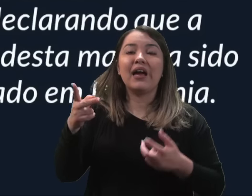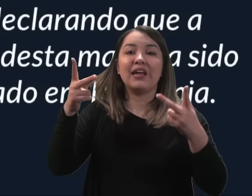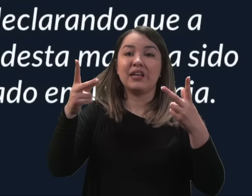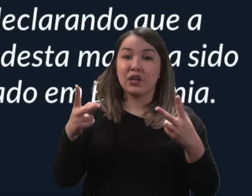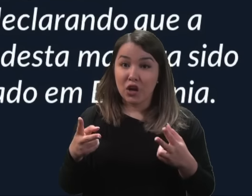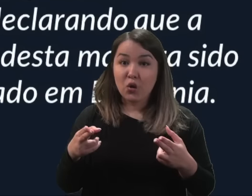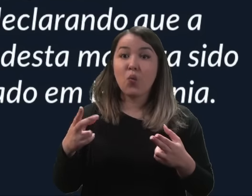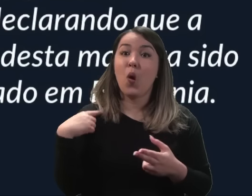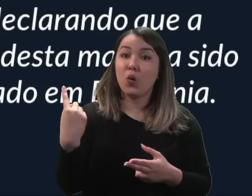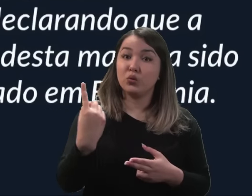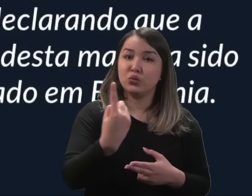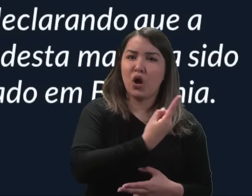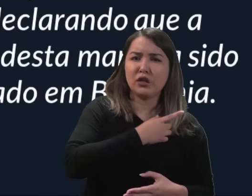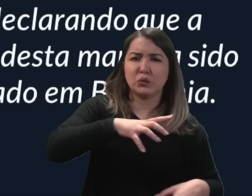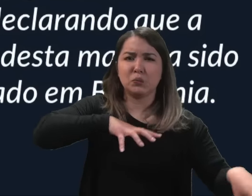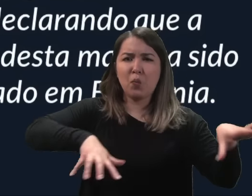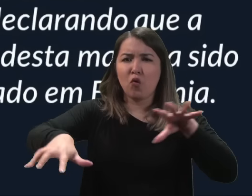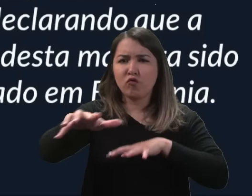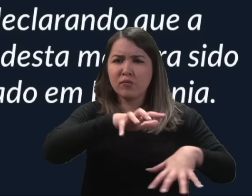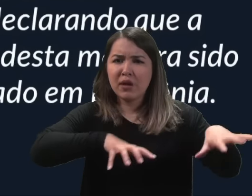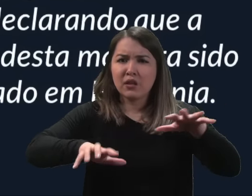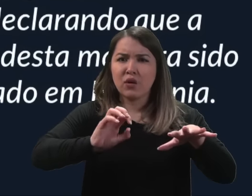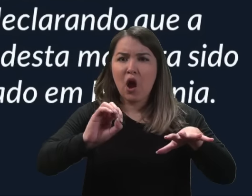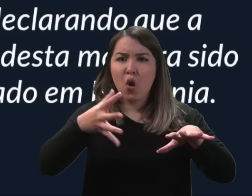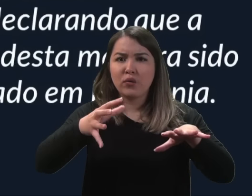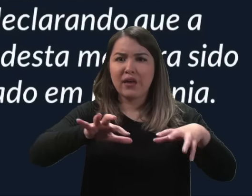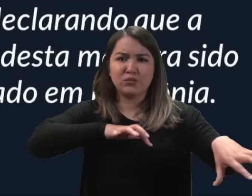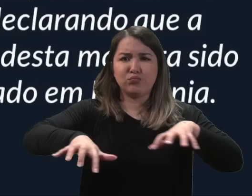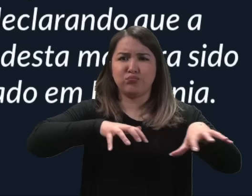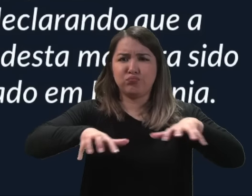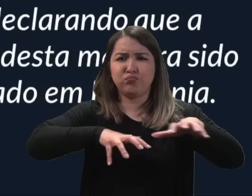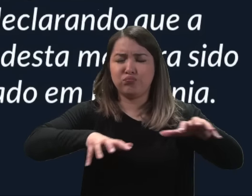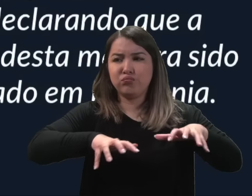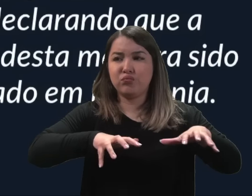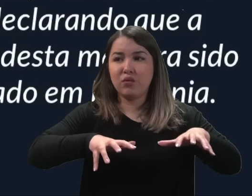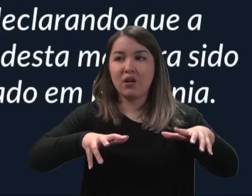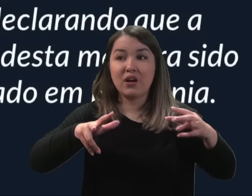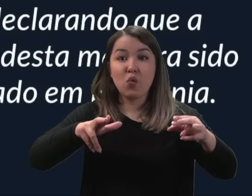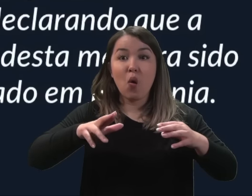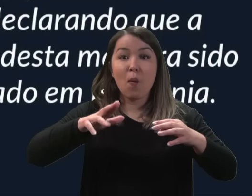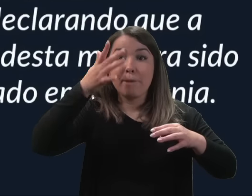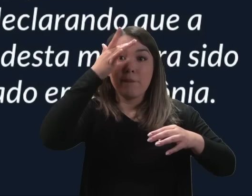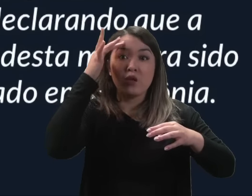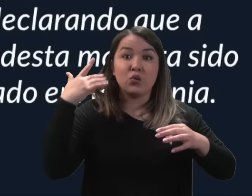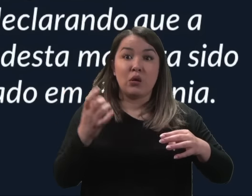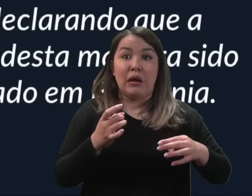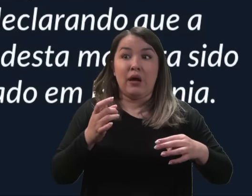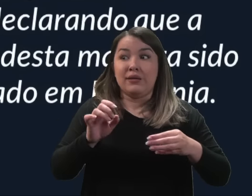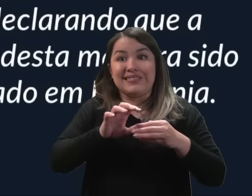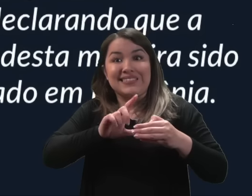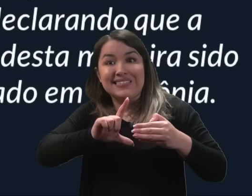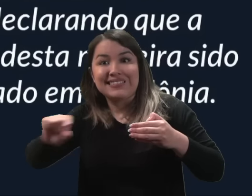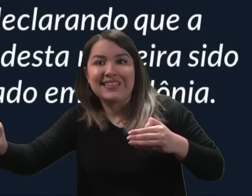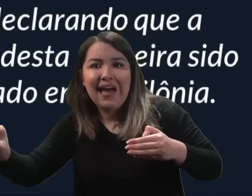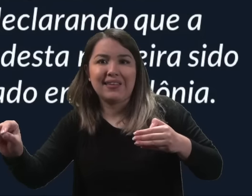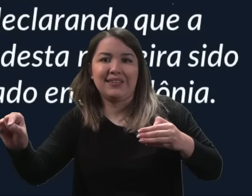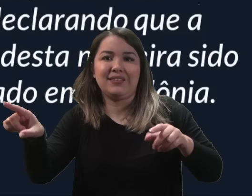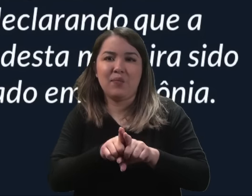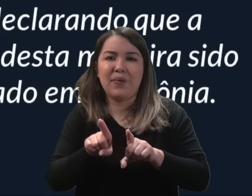sacudir fora sacudir para onde? para fora uma multidão